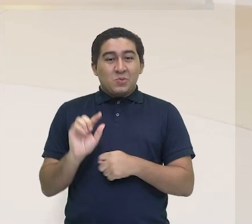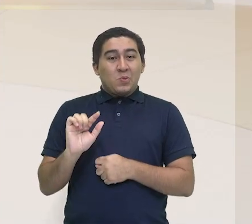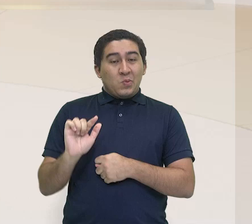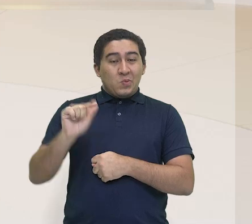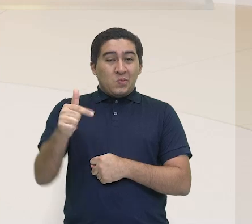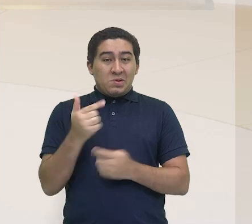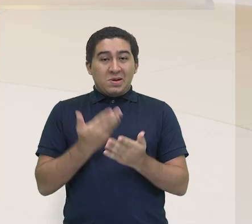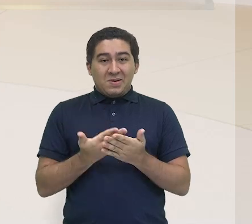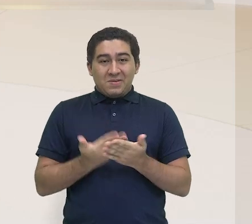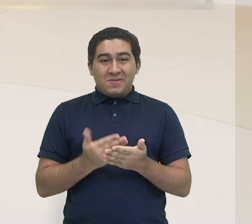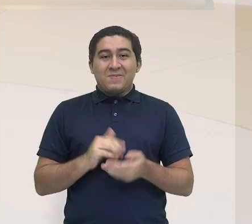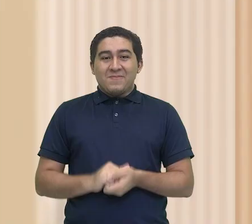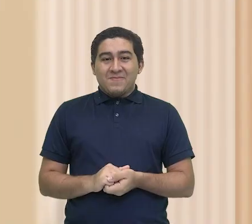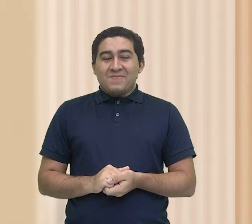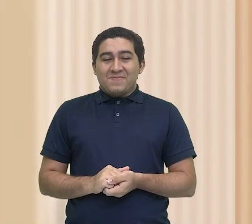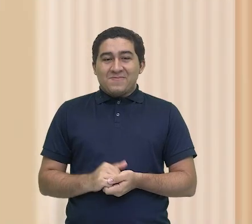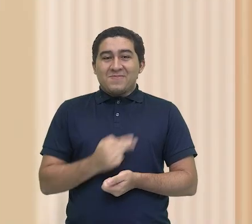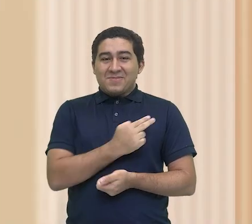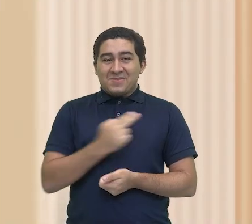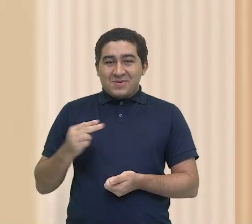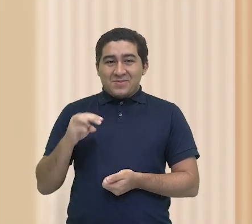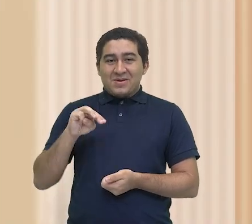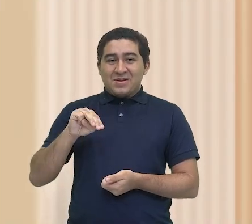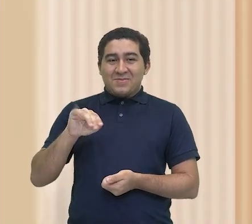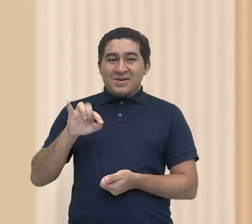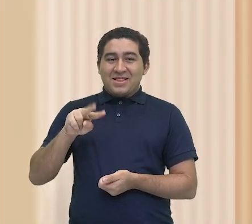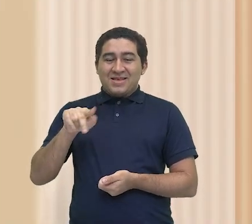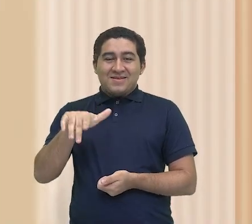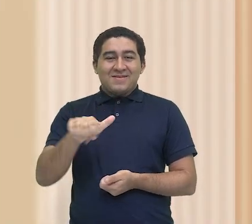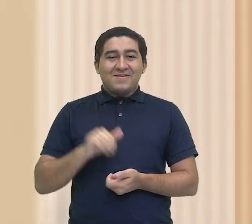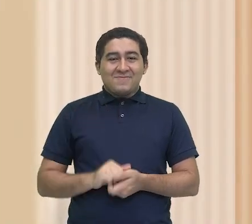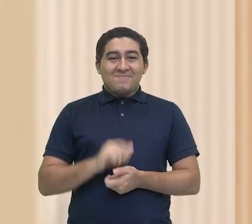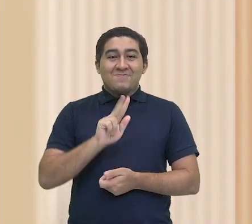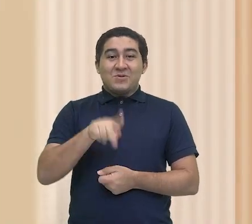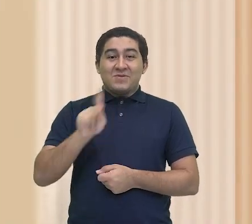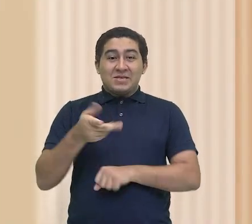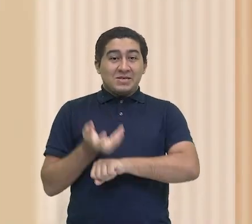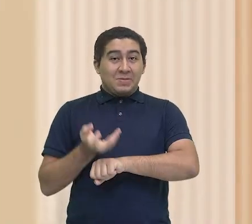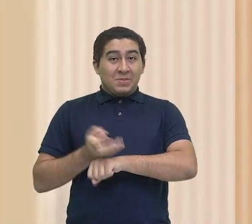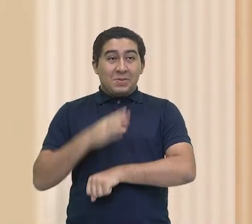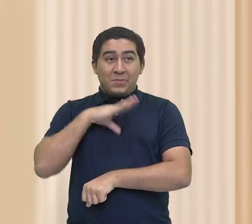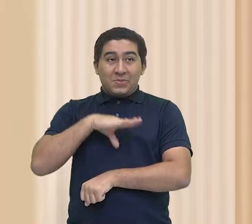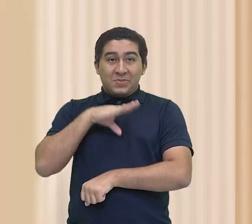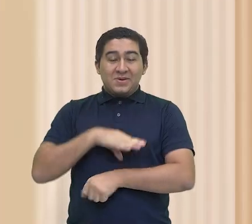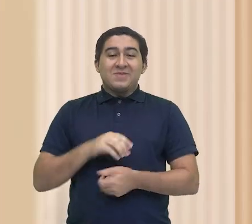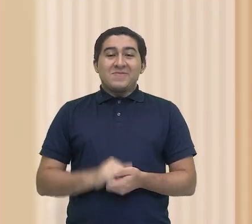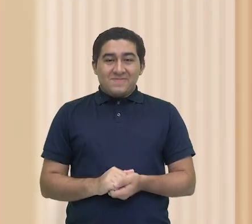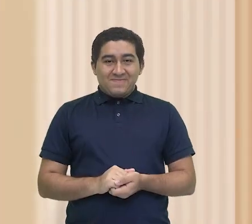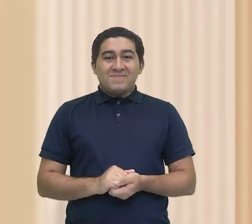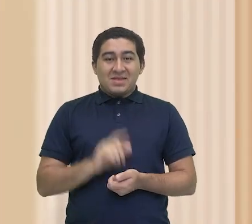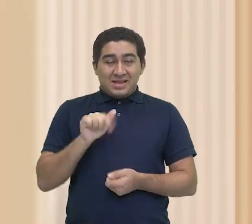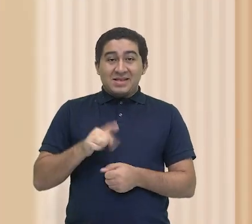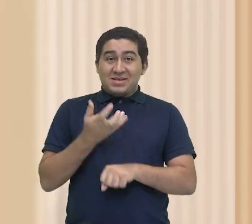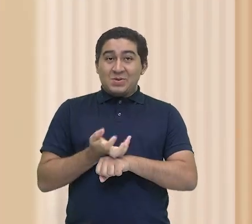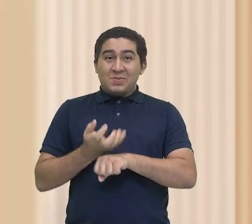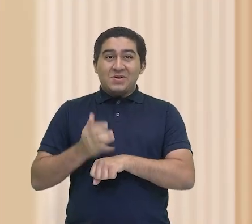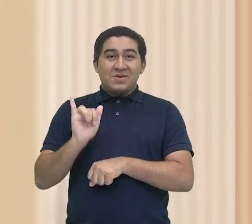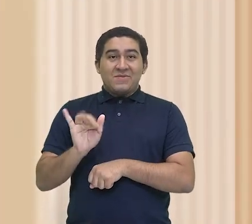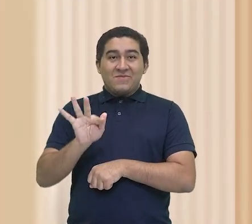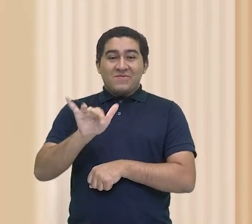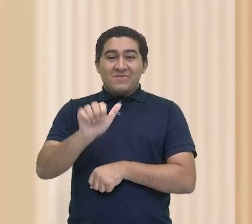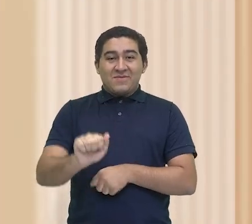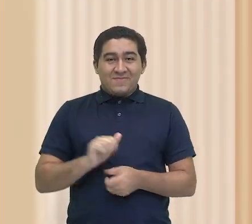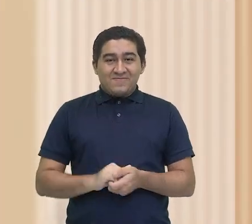mais uma aula. Eu sou Milena Maranhos, professora de língua portuguesa para o IFA,